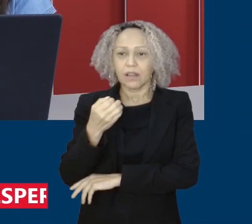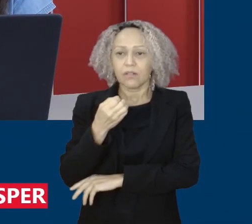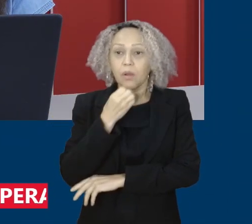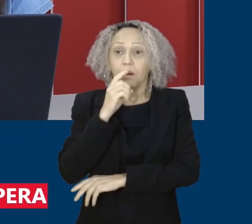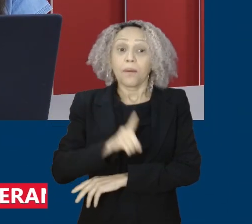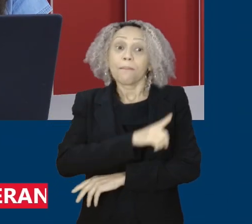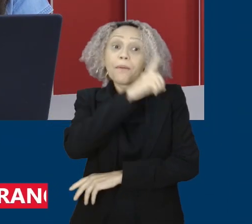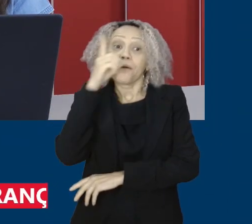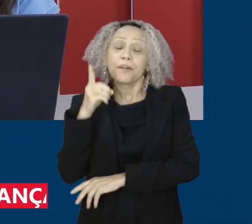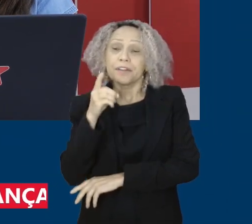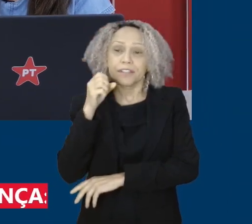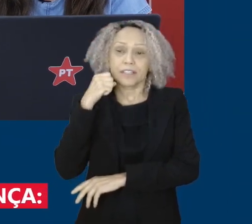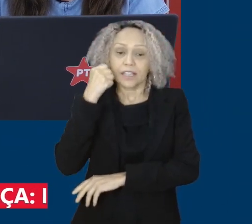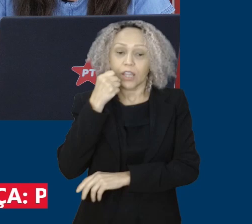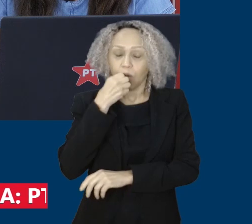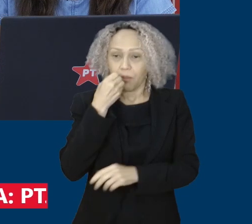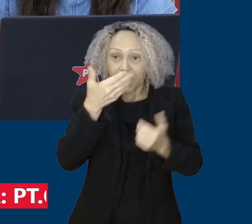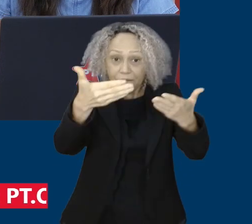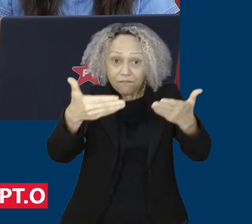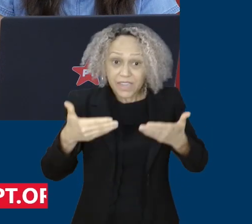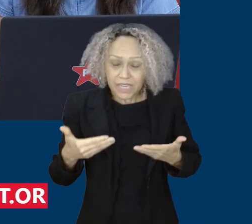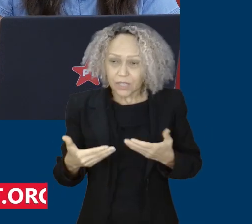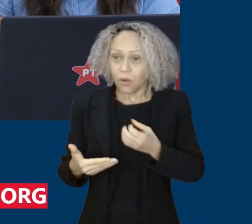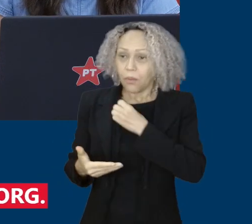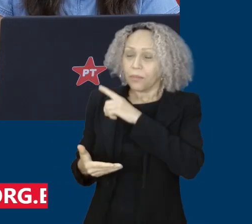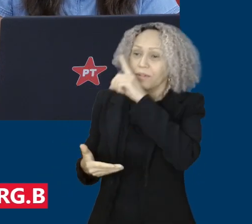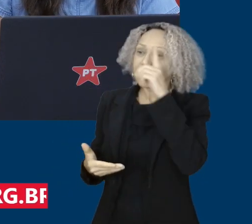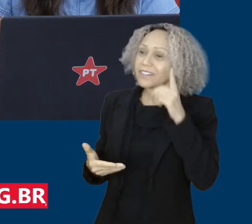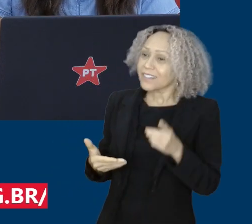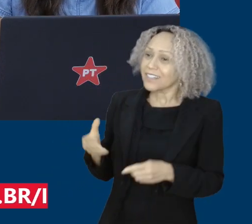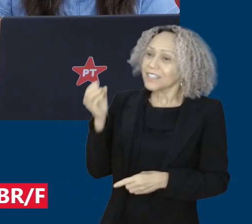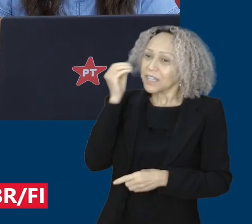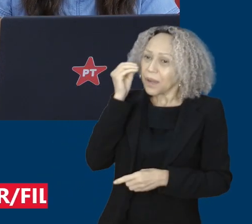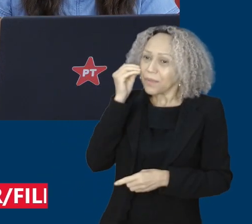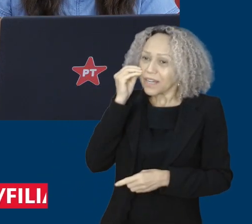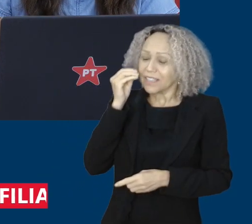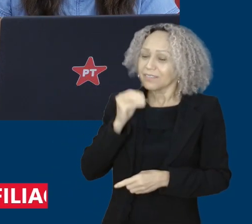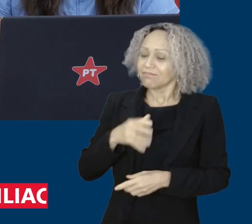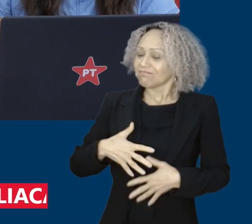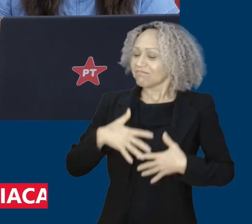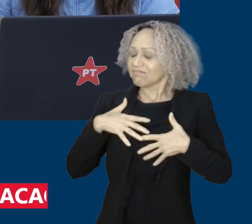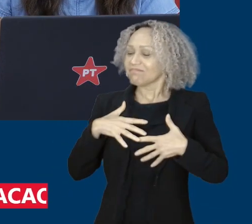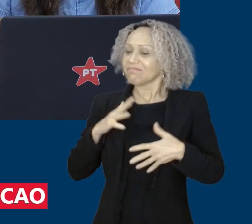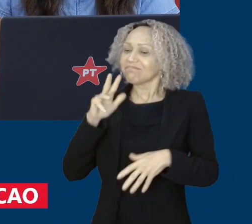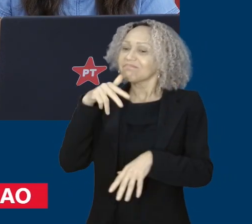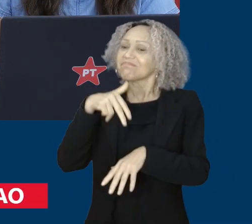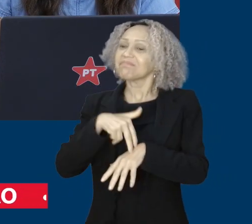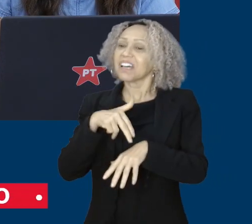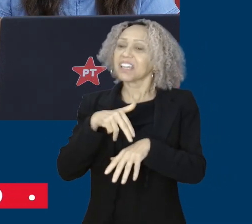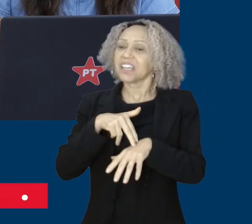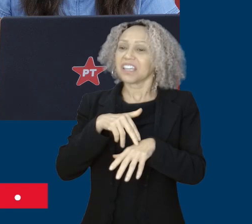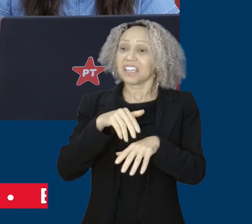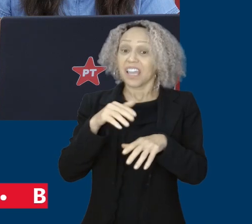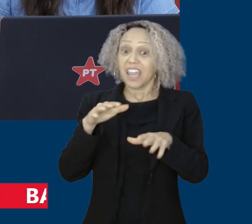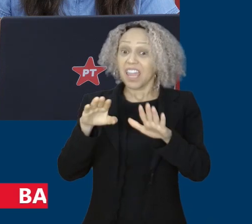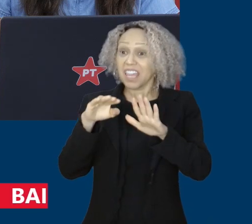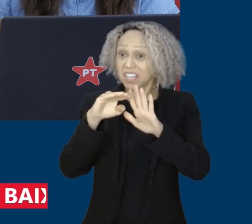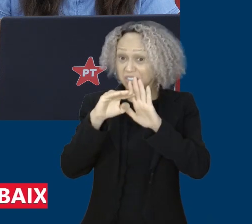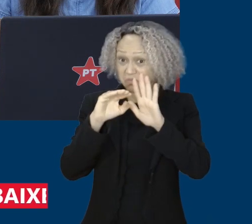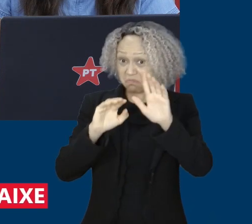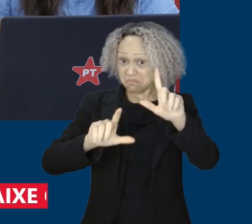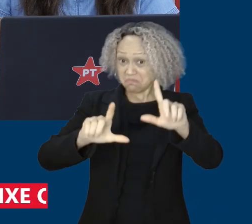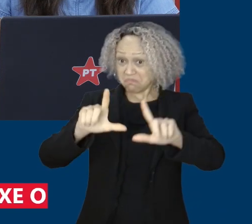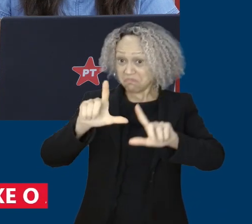Bom dia, Amanda. Como vai você? Tudo bem? Satisfação voltar ao programa do Brasil, porque esse programa do PT é